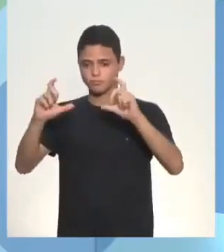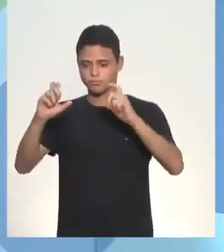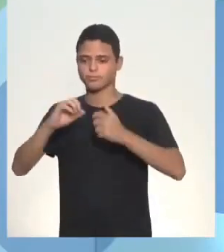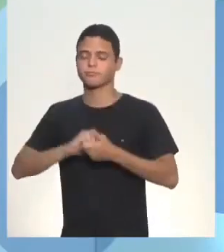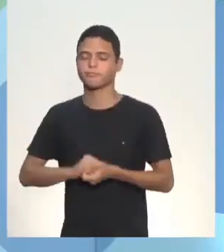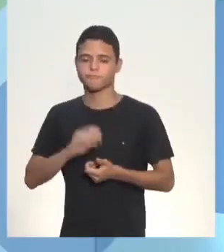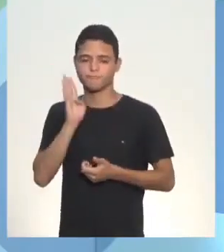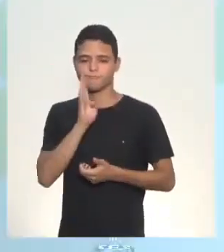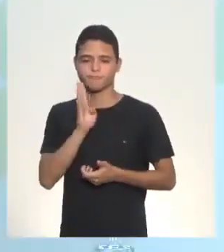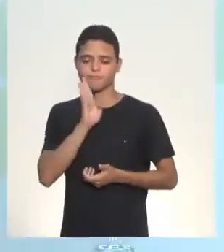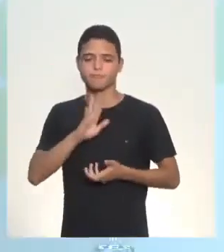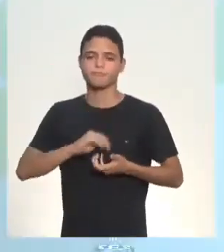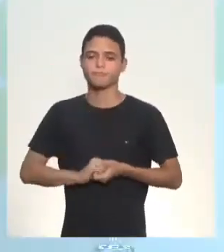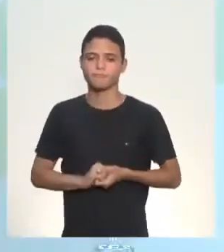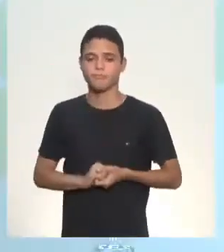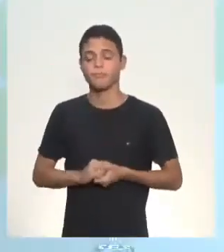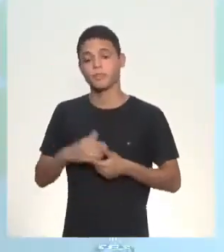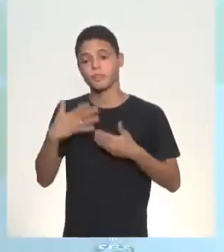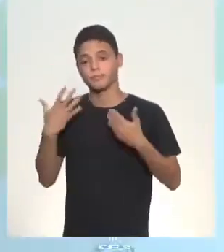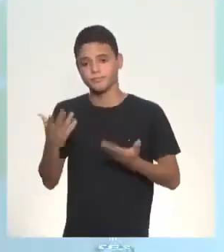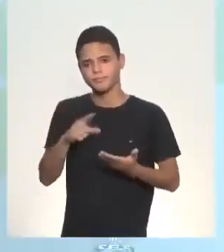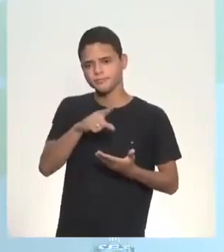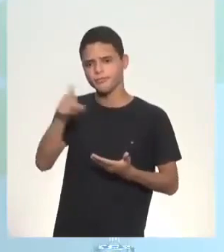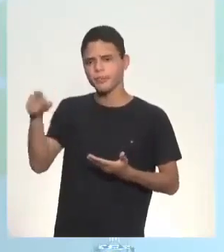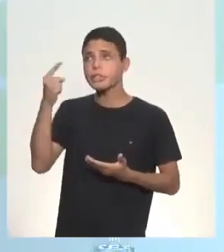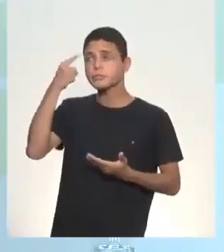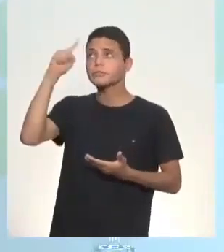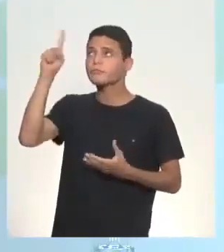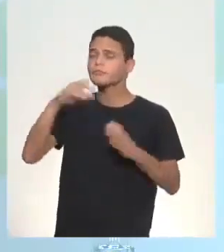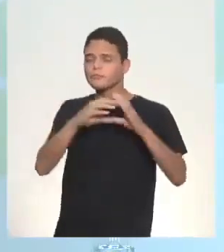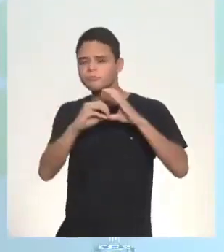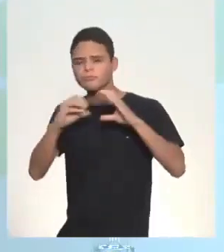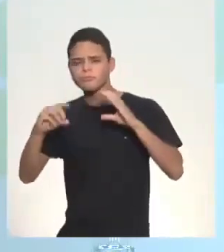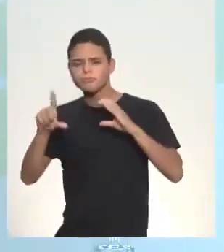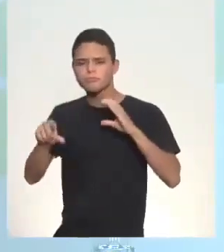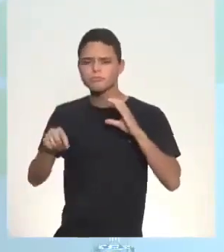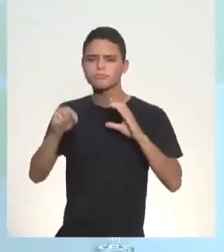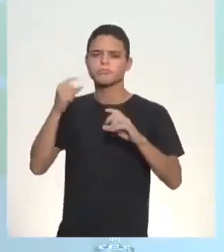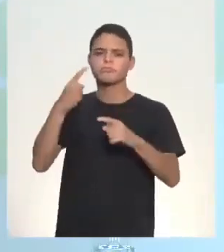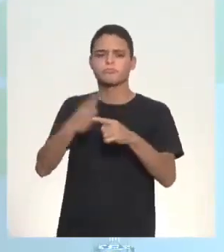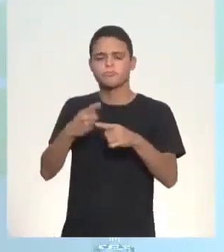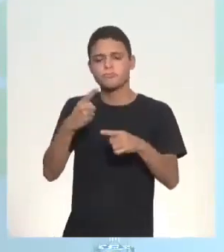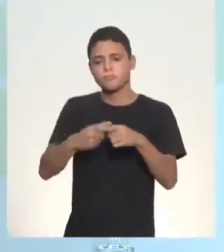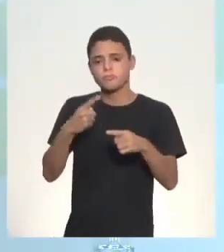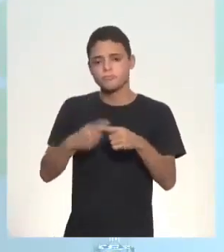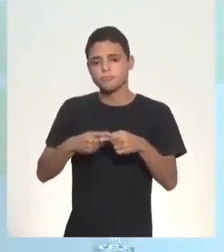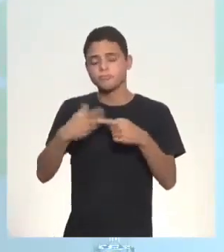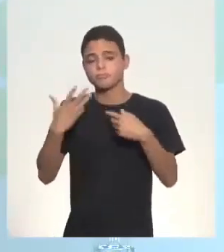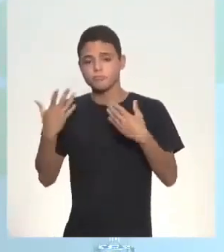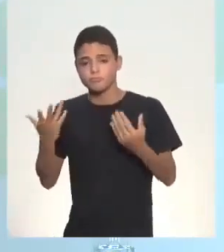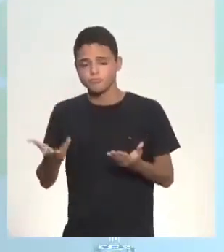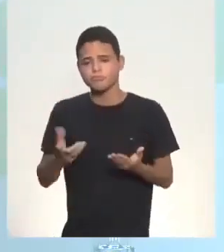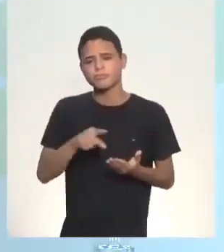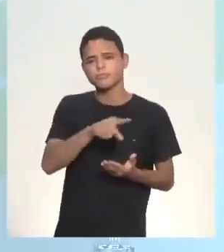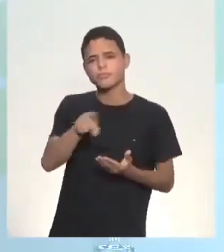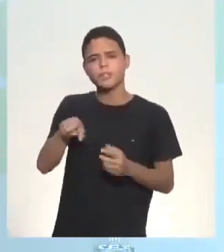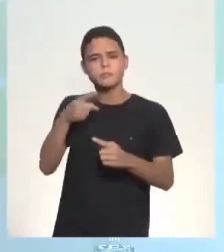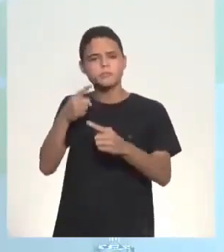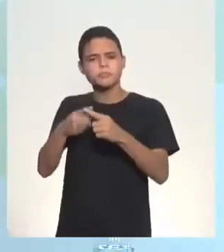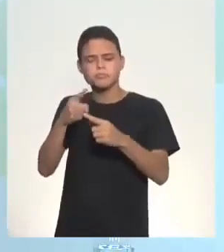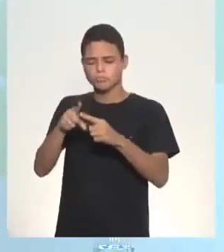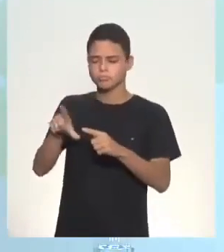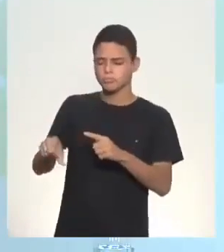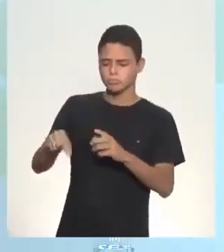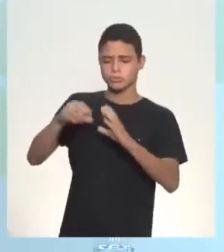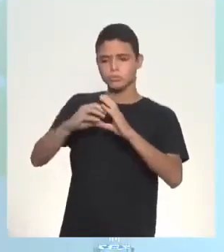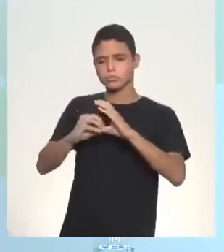bem legal. Tá? E aí você pensa, por que você escolheu esse emoji? Esse exercício é mais você, né? Não dá tempo da gente jogar aqui. Mas por que você escolheu